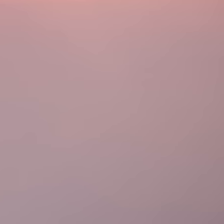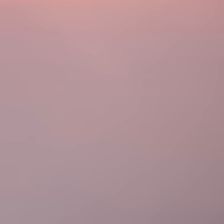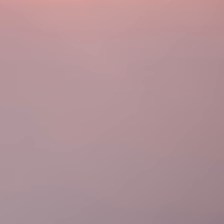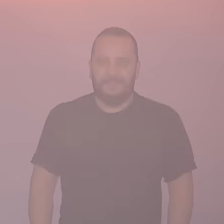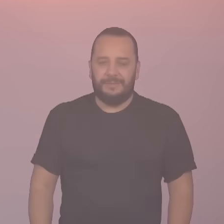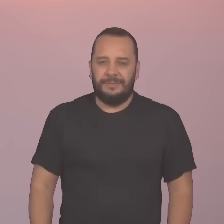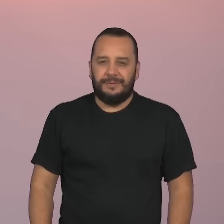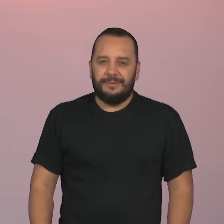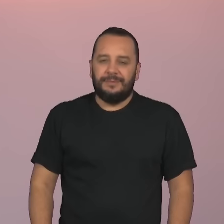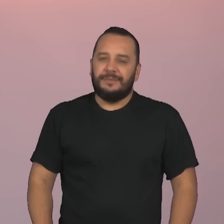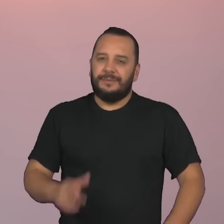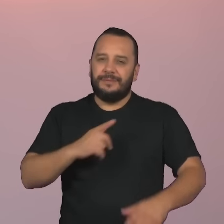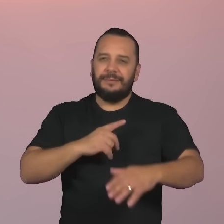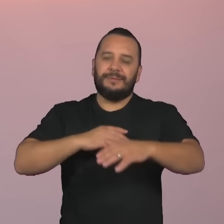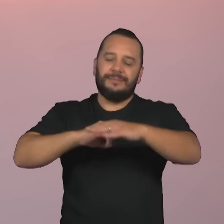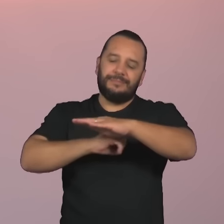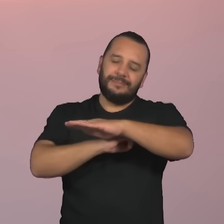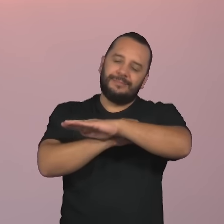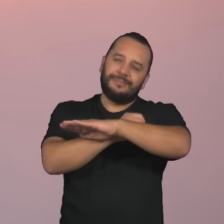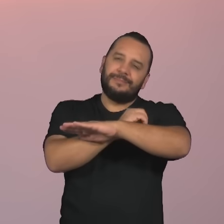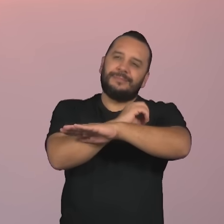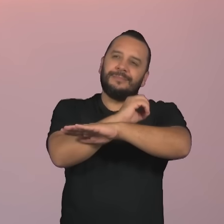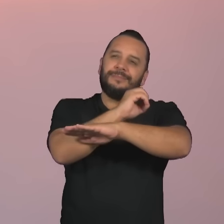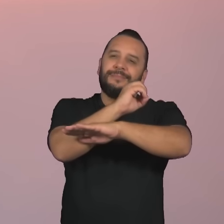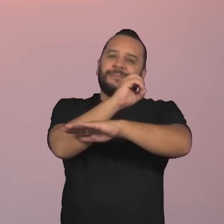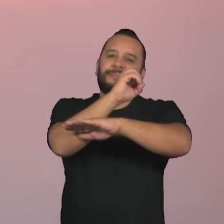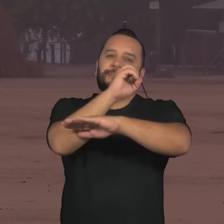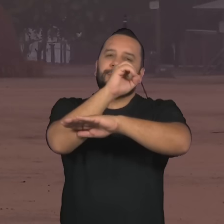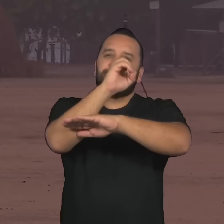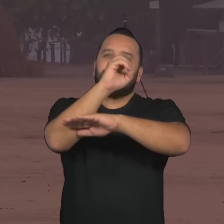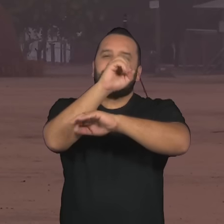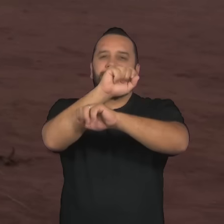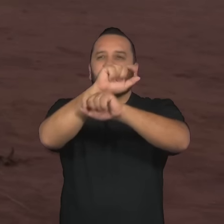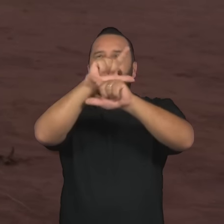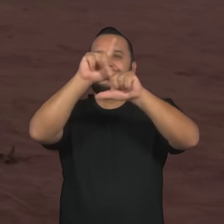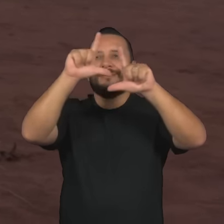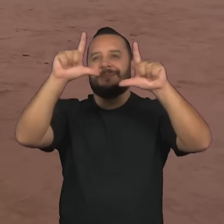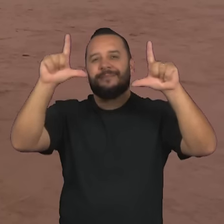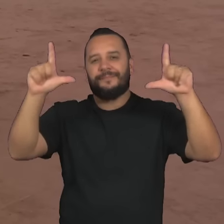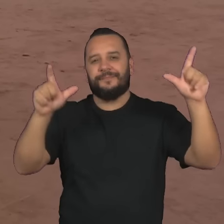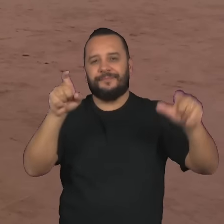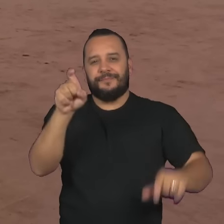Quando o sol inaugura o dia no Alto Xingu,